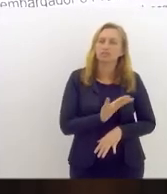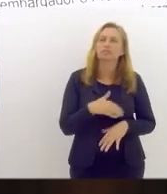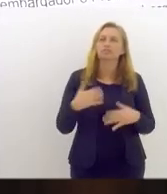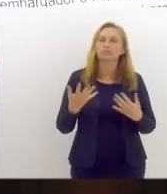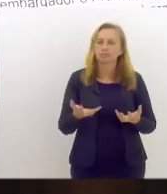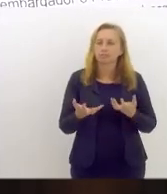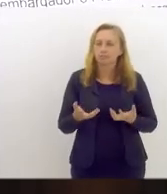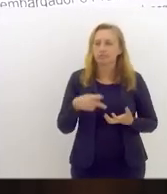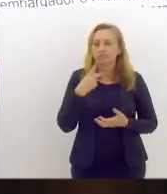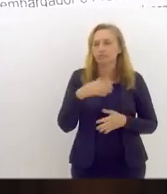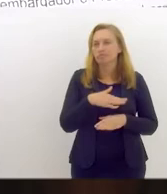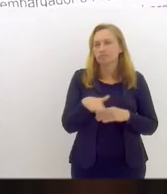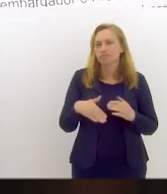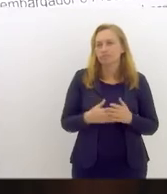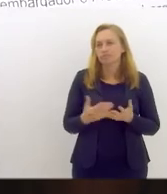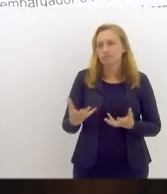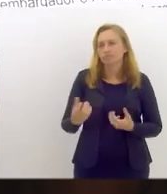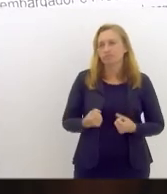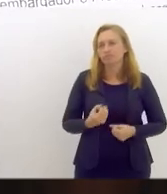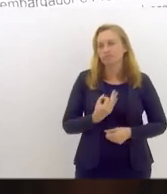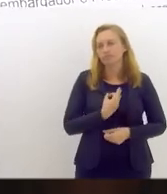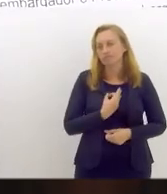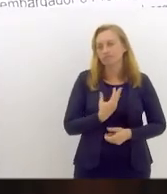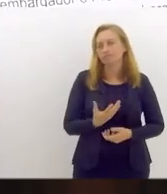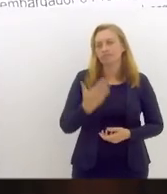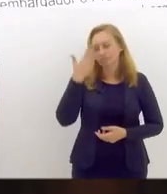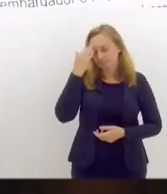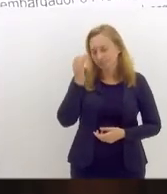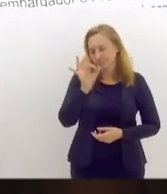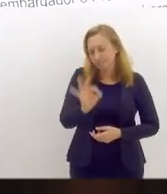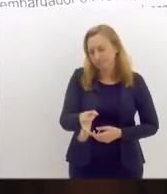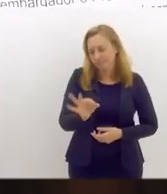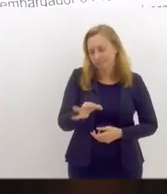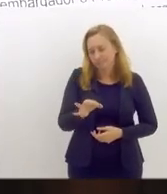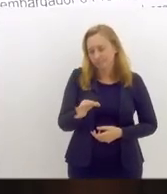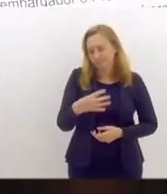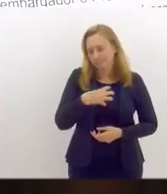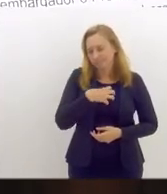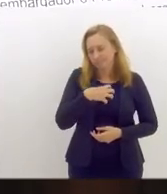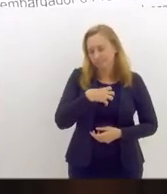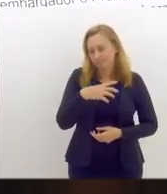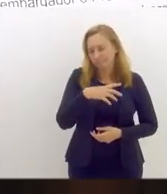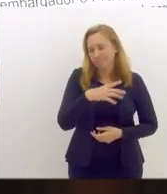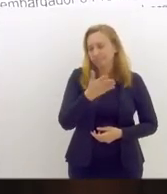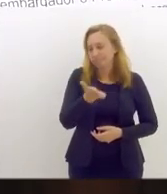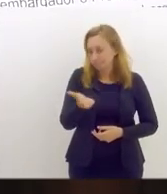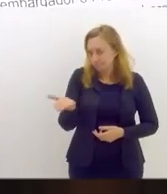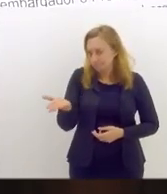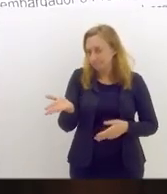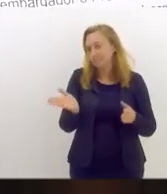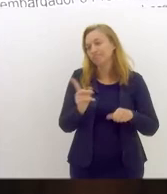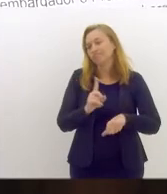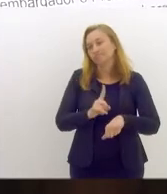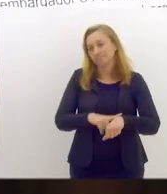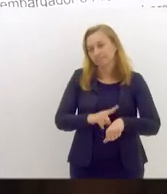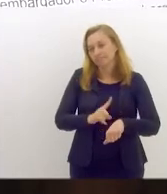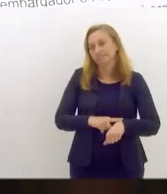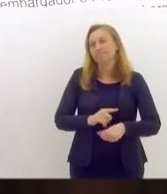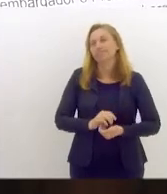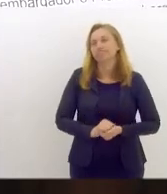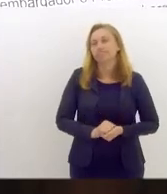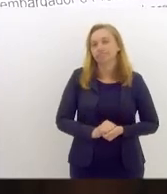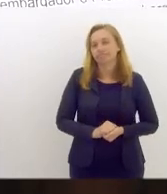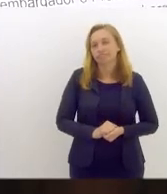eu quero dizer a todos que estão recebendo a medalha que eu sei exatamente essa dessa desse sentimento